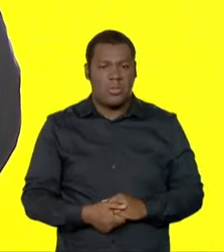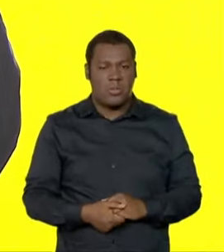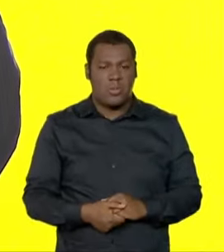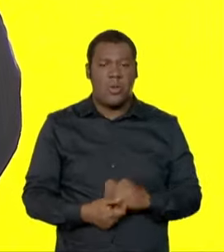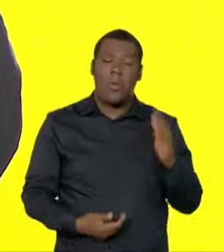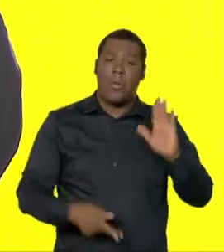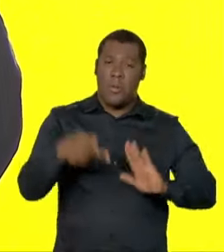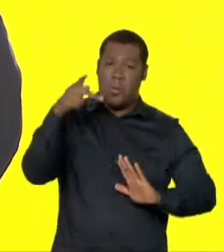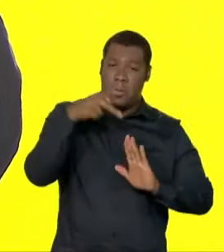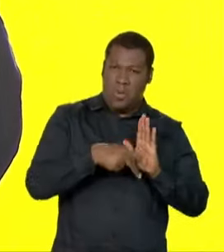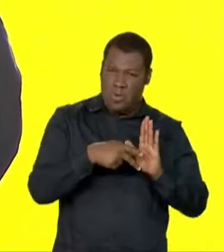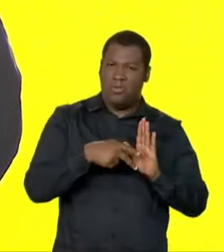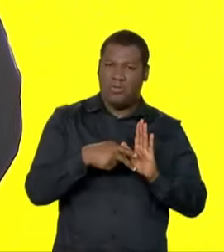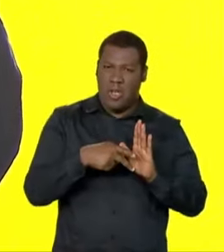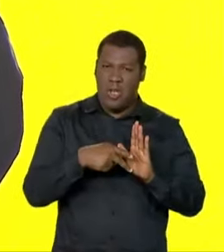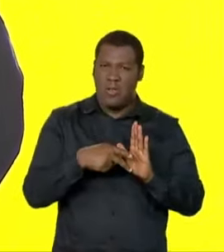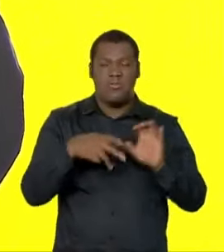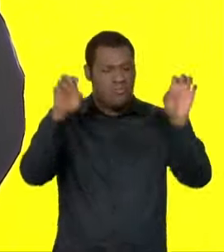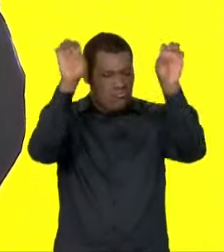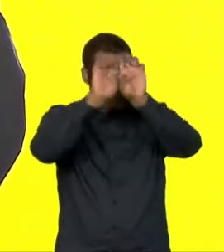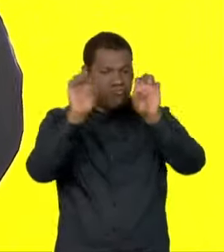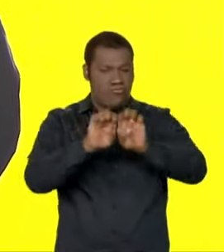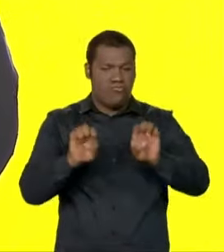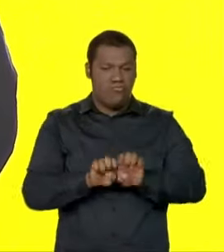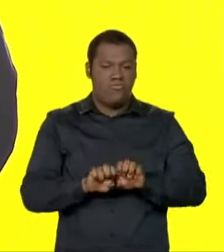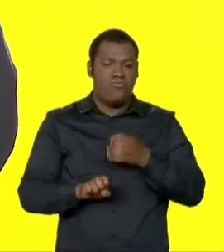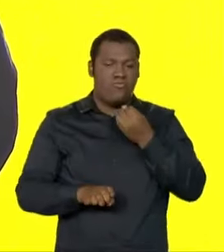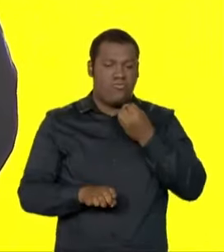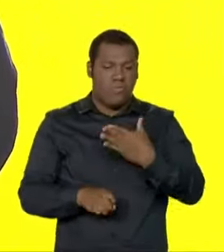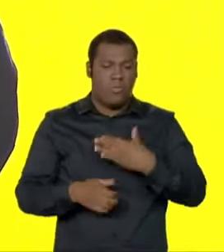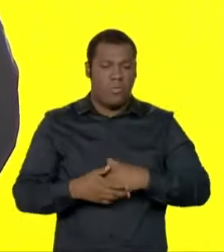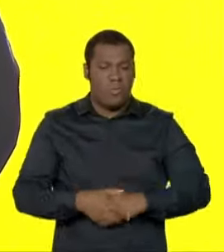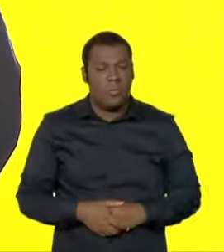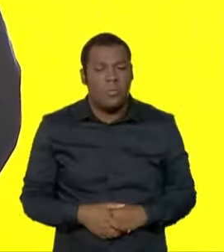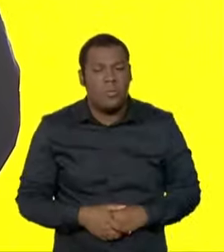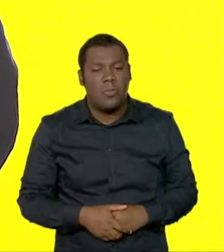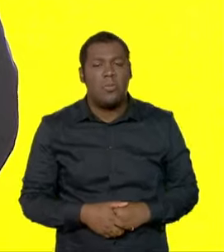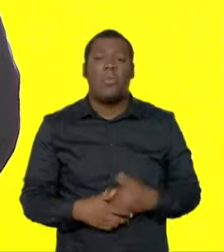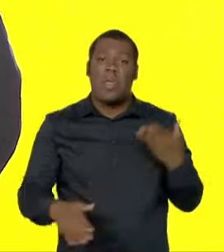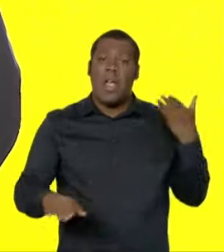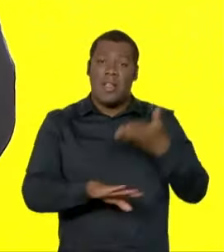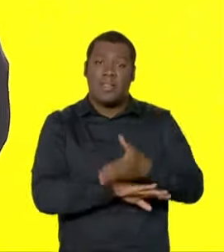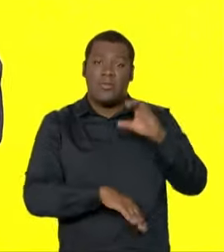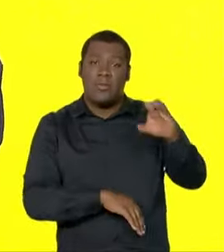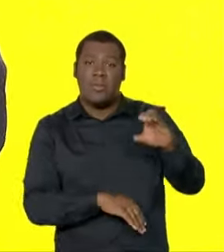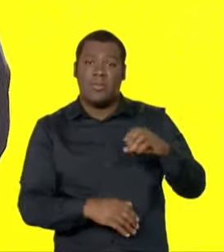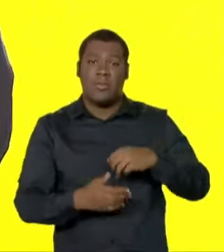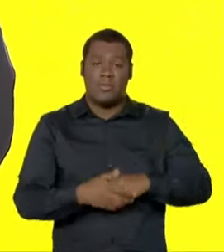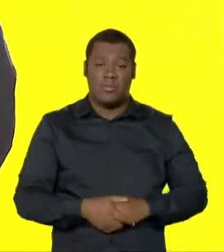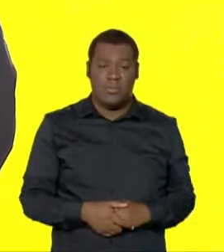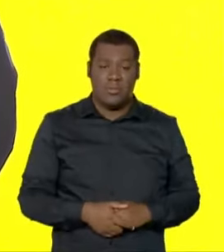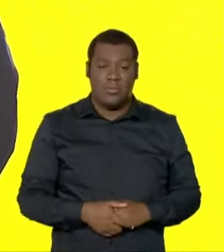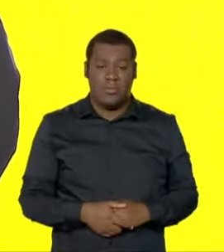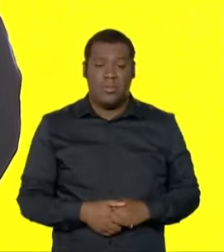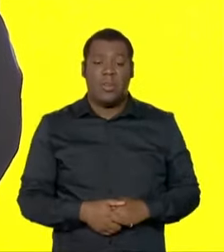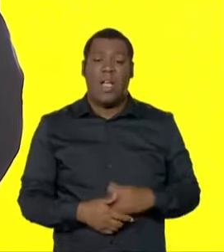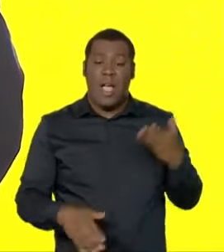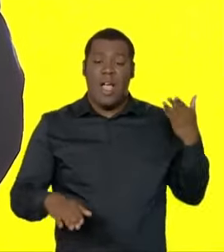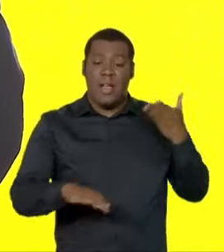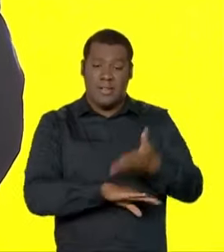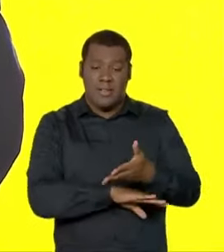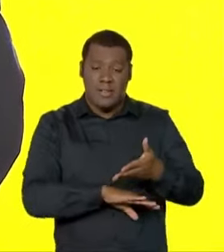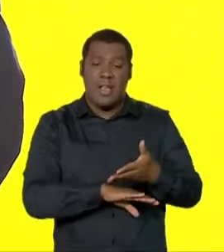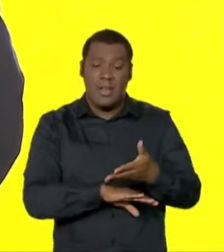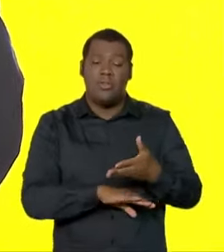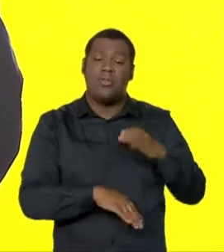programa igual a esse, muito bem feito, esse programa no fato do crédito aí para o secundário, para a construção, é uma coisa que precisa